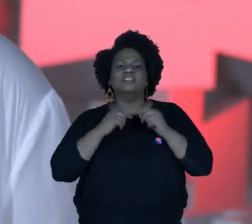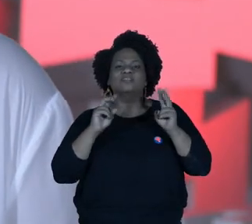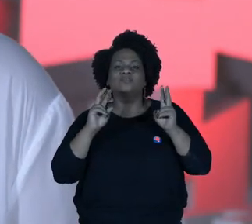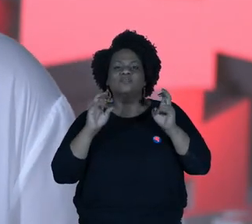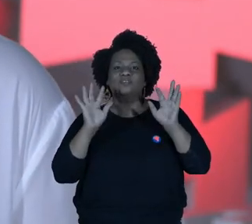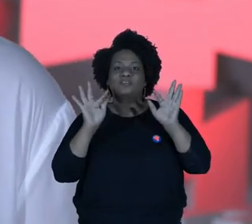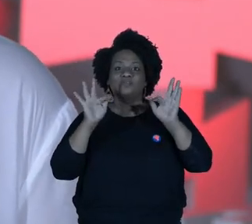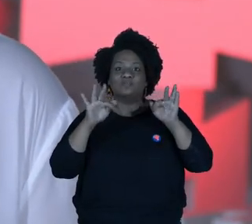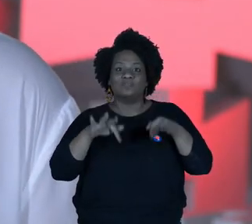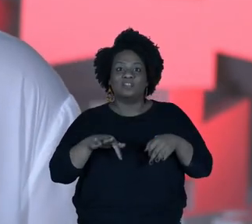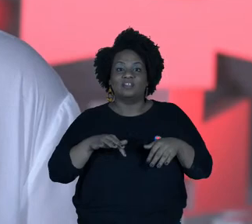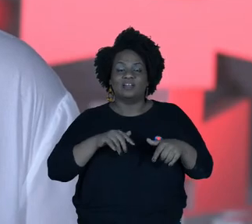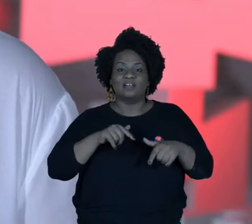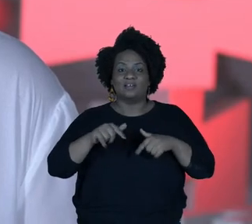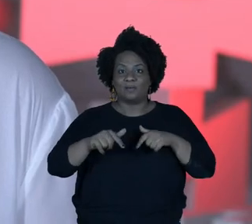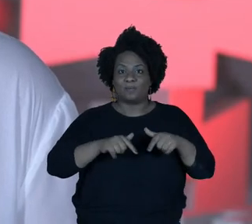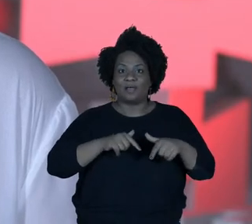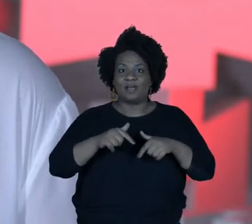esse trabalho,